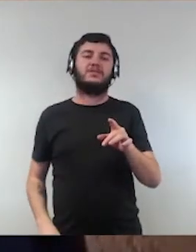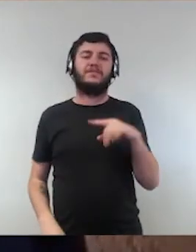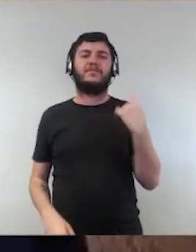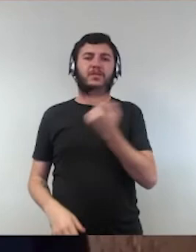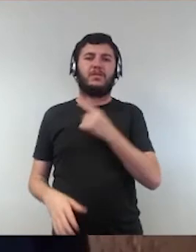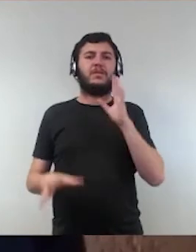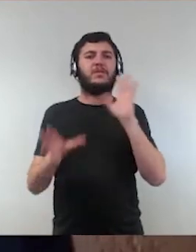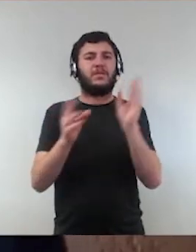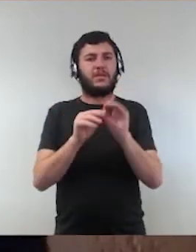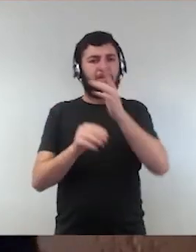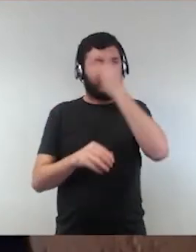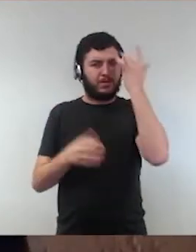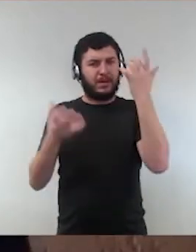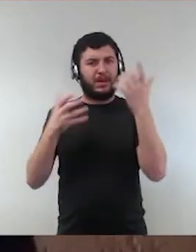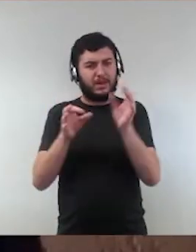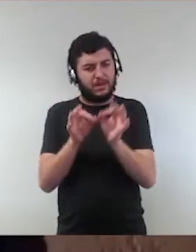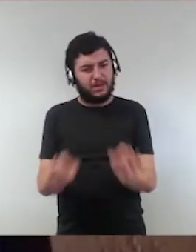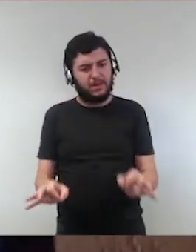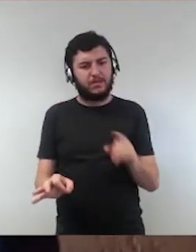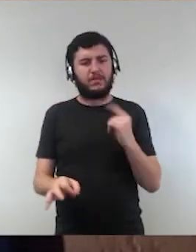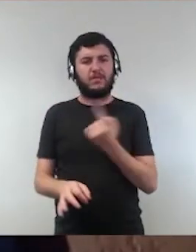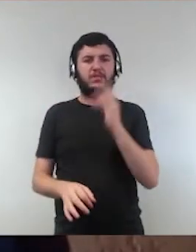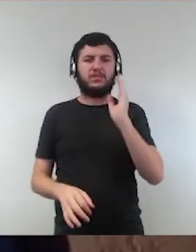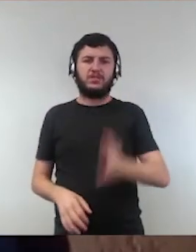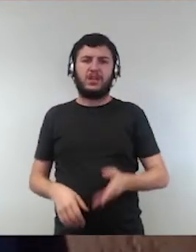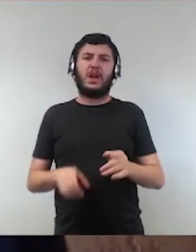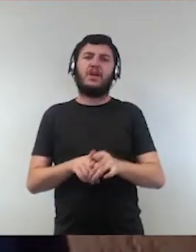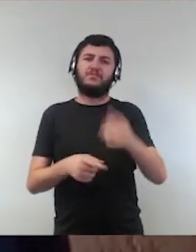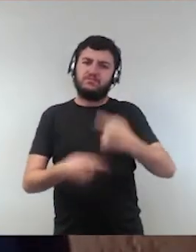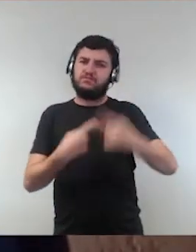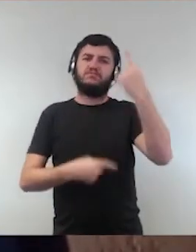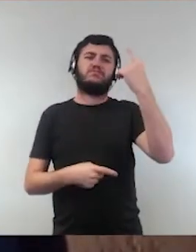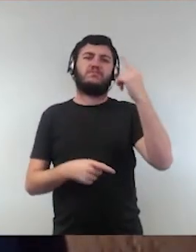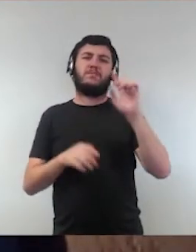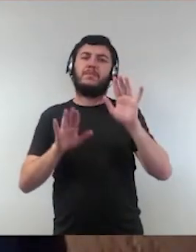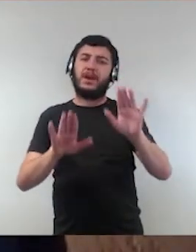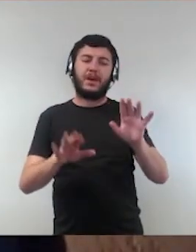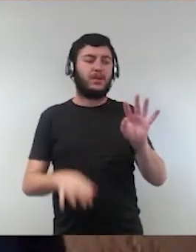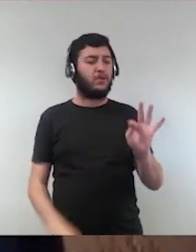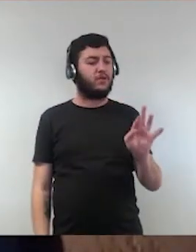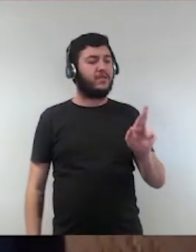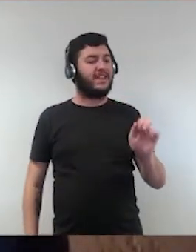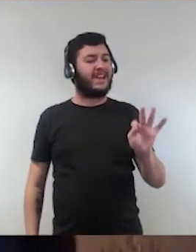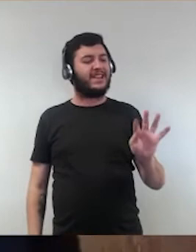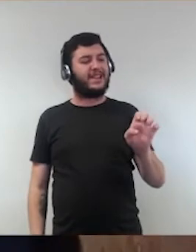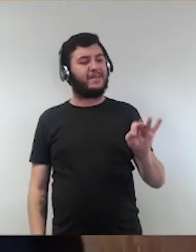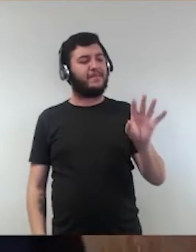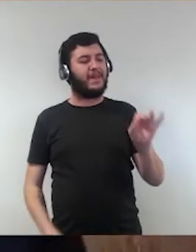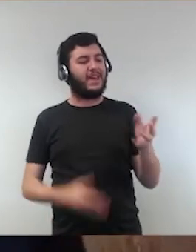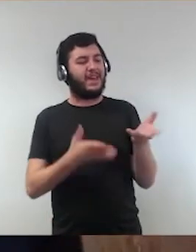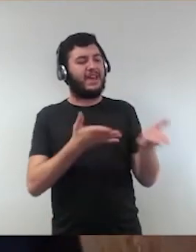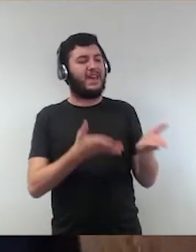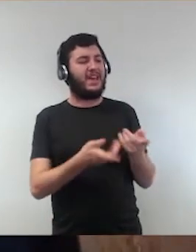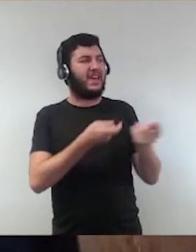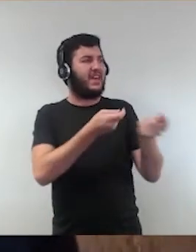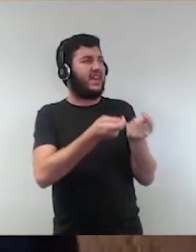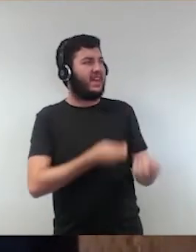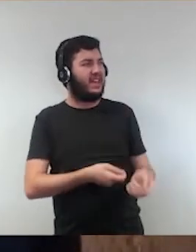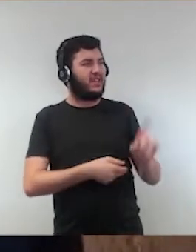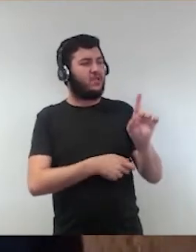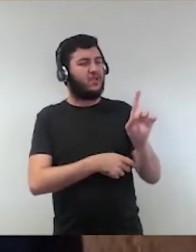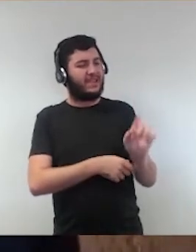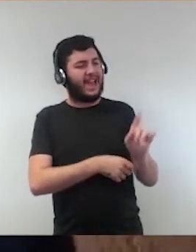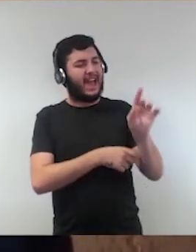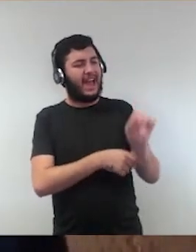de ter as coisas mais simples, já passamos muito essa fase. Hoje em dia, o tratamento de dados pessoais é uma coisa muito mais complexa. E o fato de